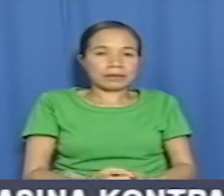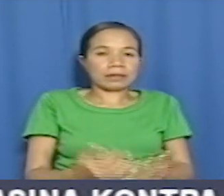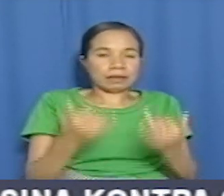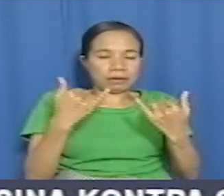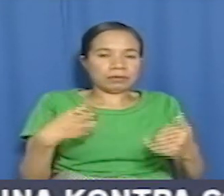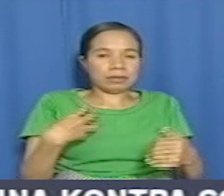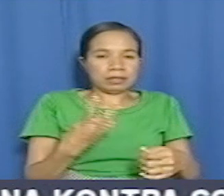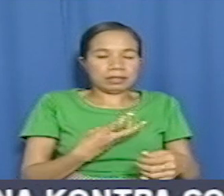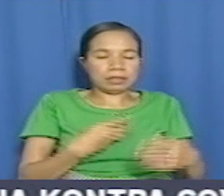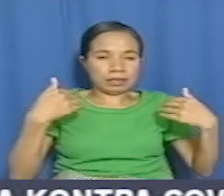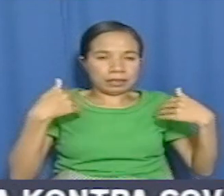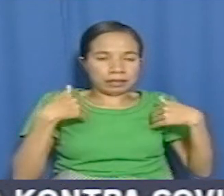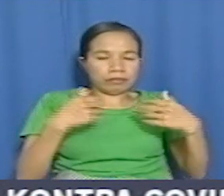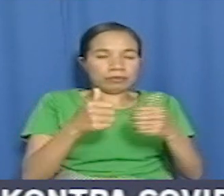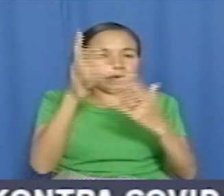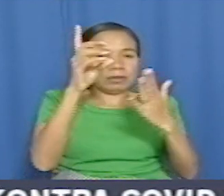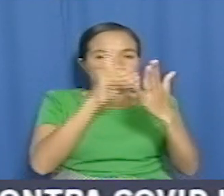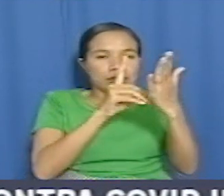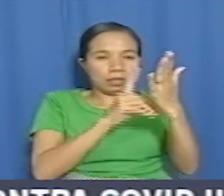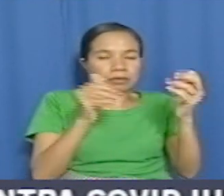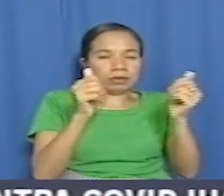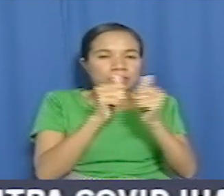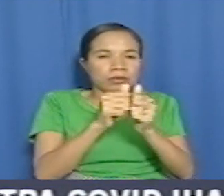a base de dados, e a